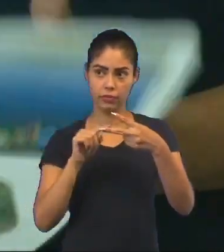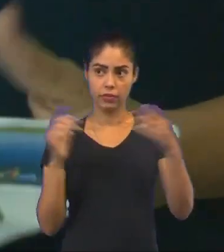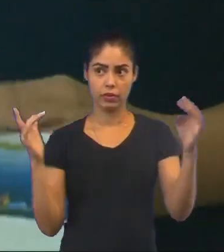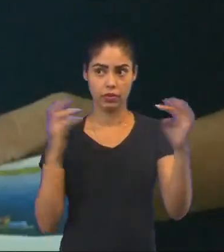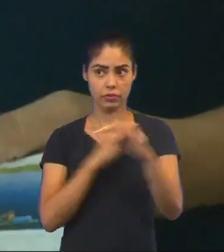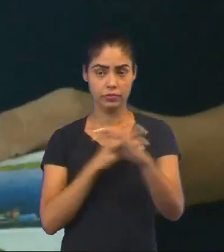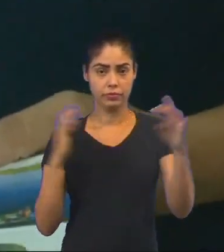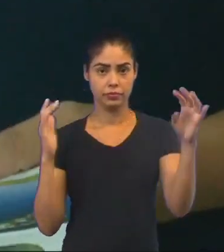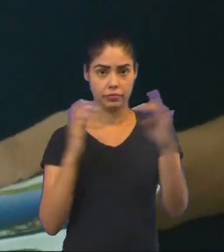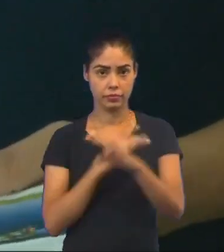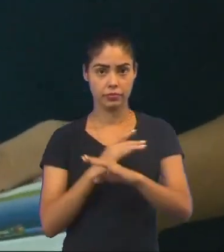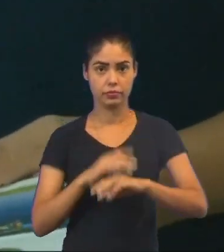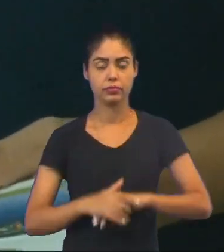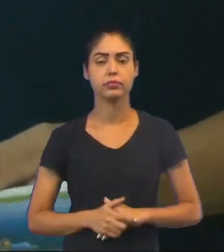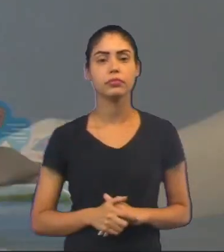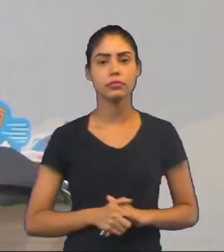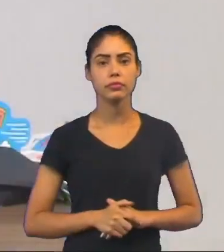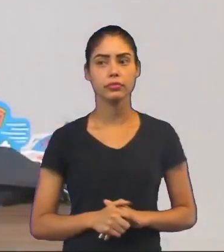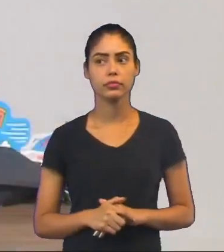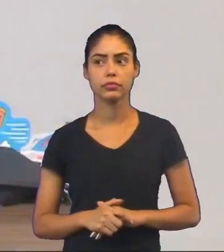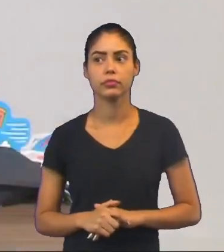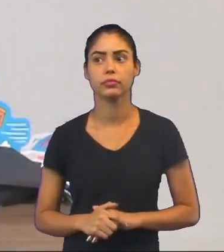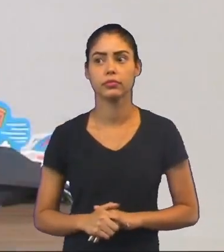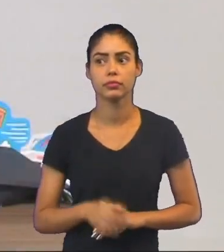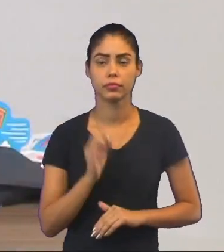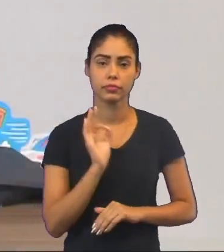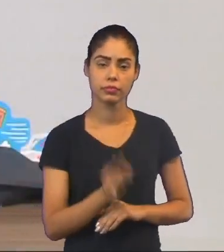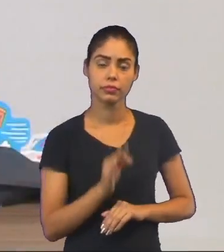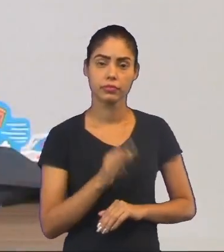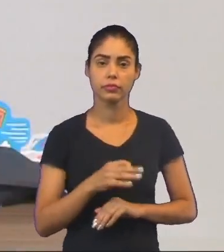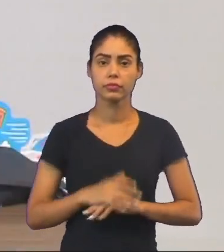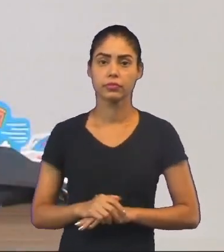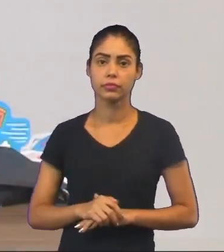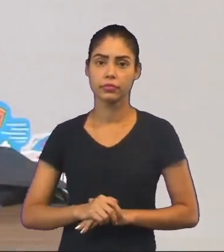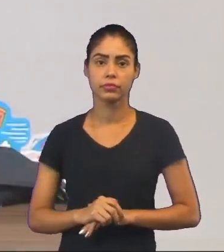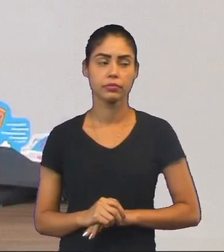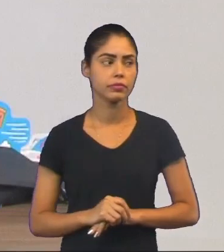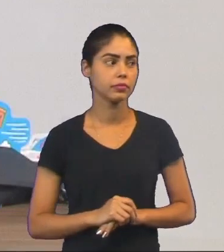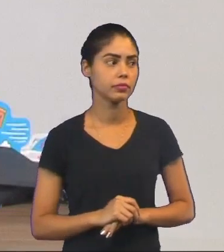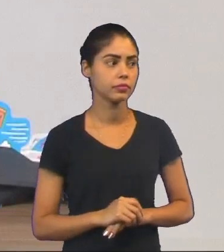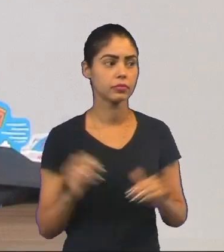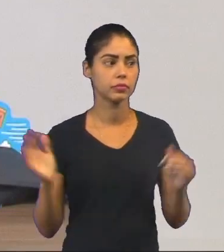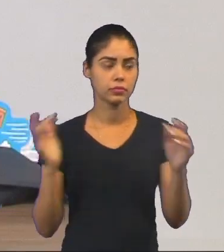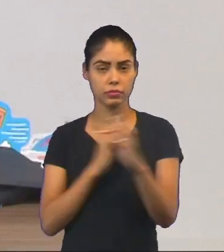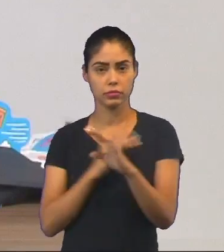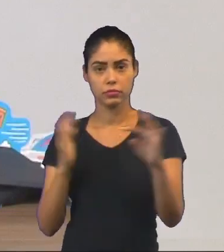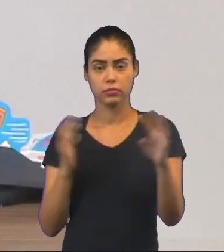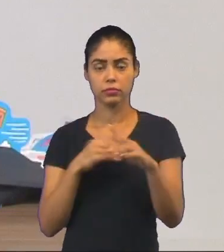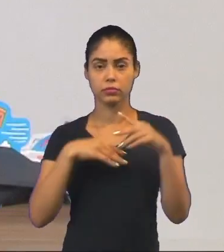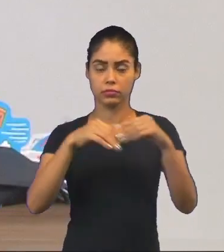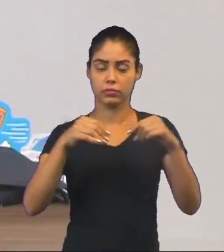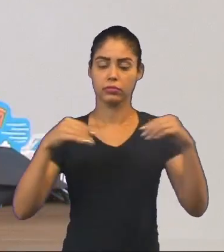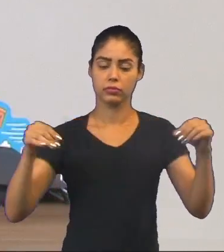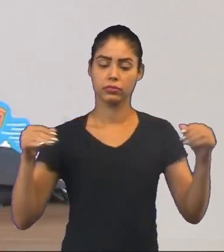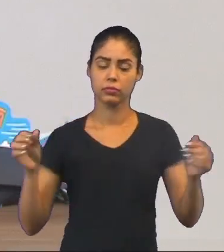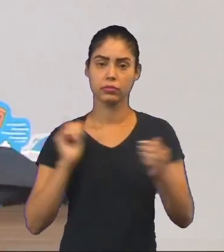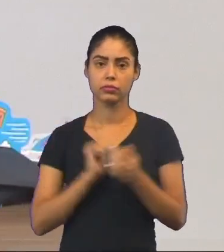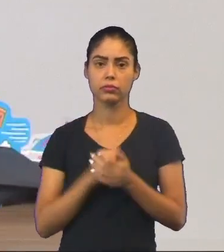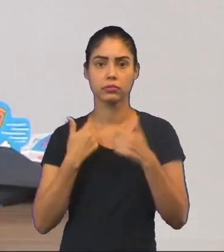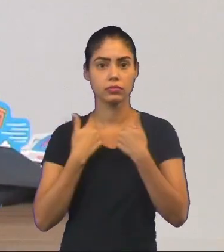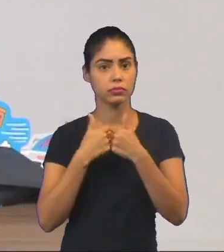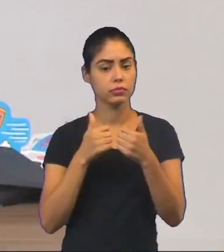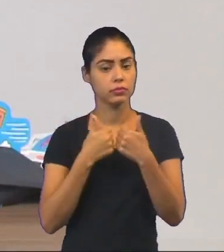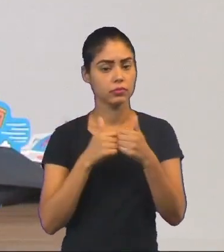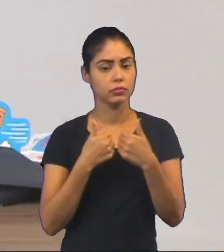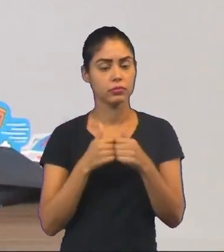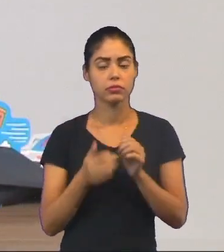meios de transportes, certo? Estão utilizando o meio de transporte terrestre, que é o